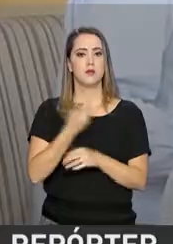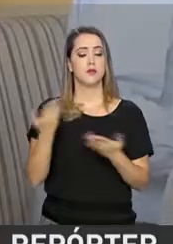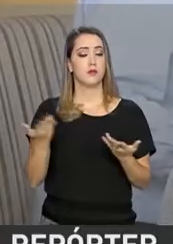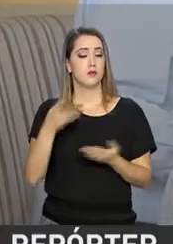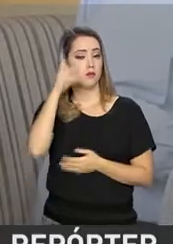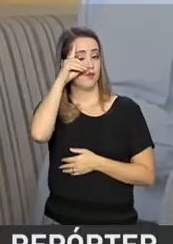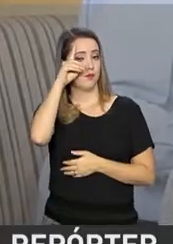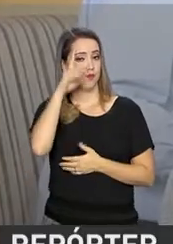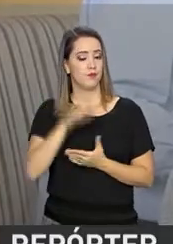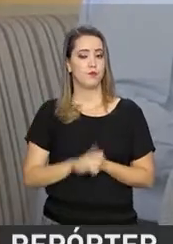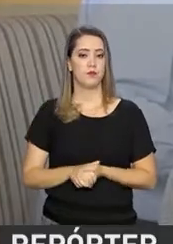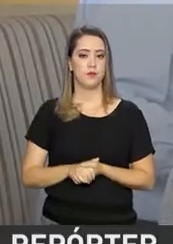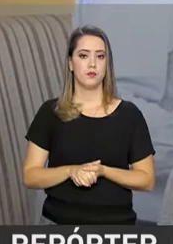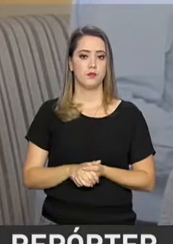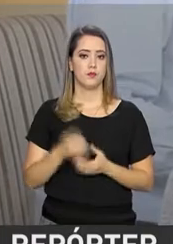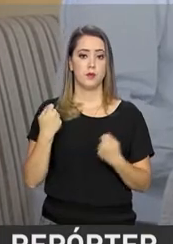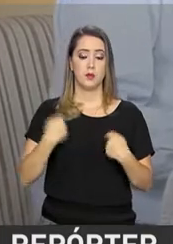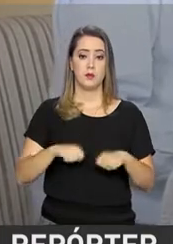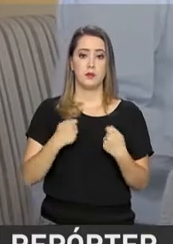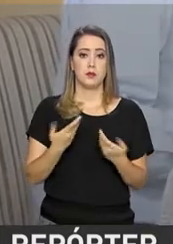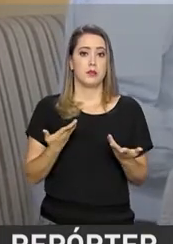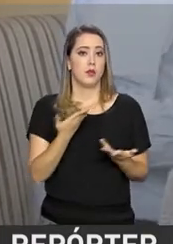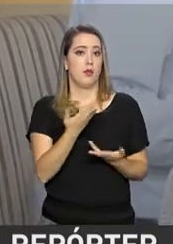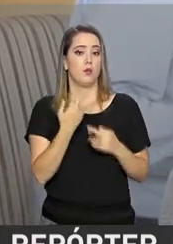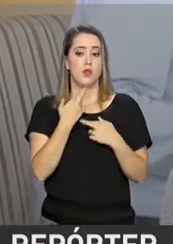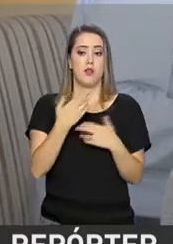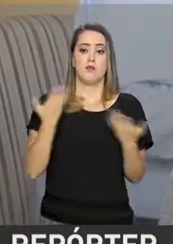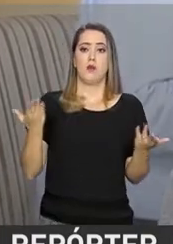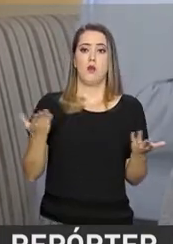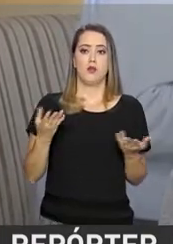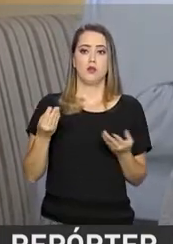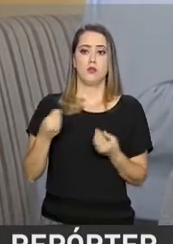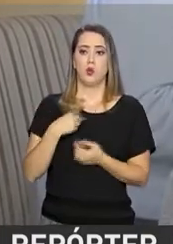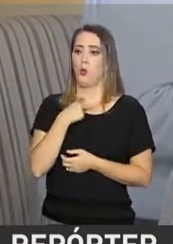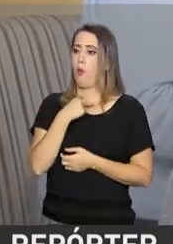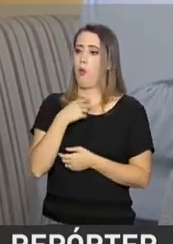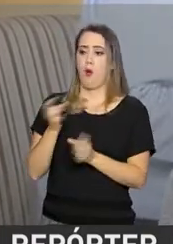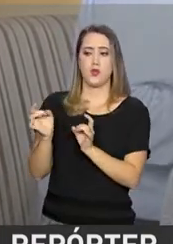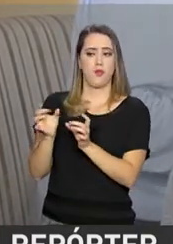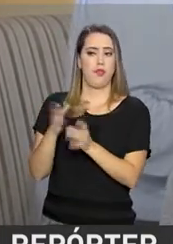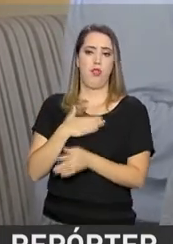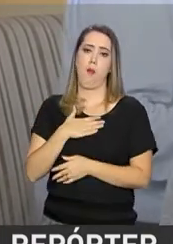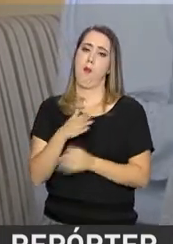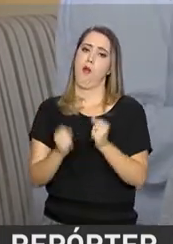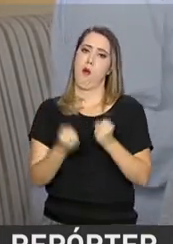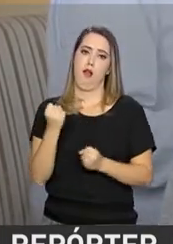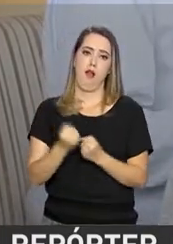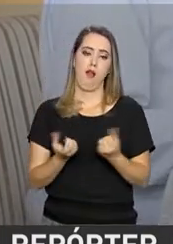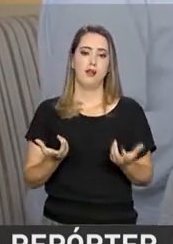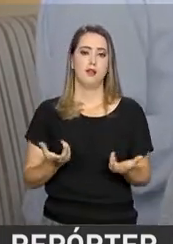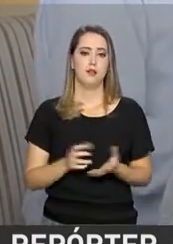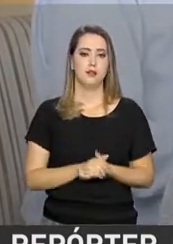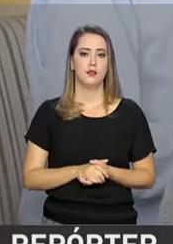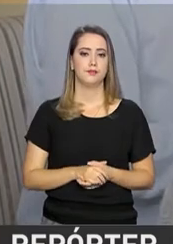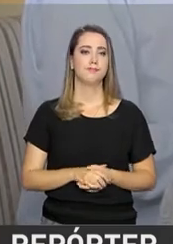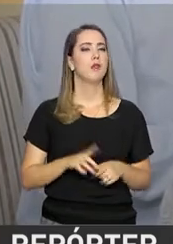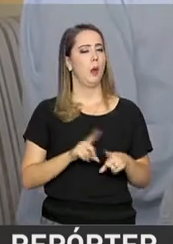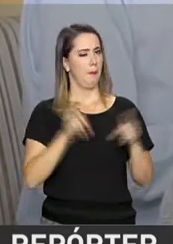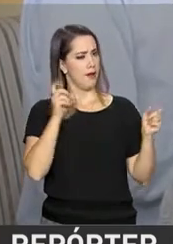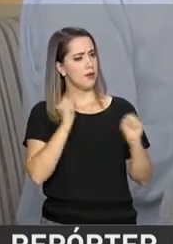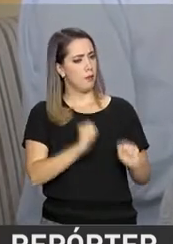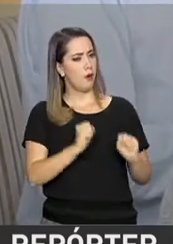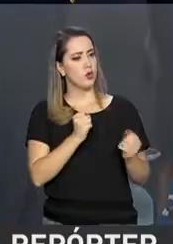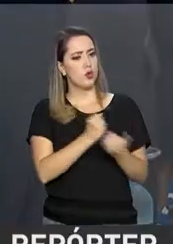o que dá um jeito isso eu não posso de casa o carro mas depois comprou mais